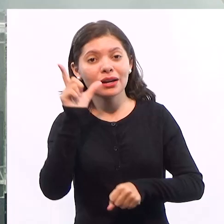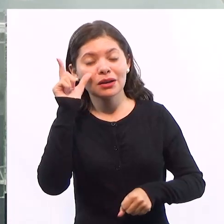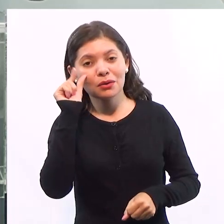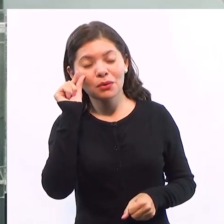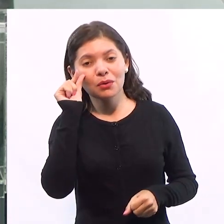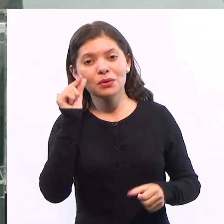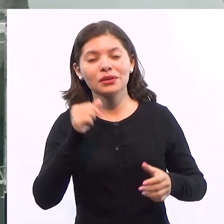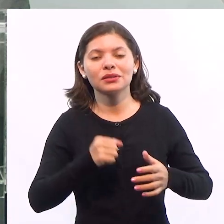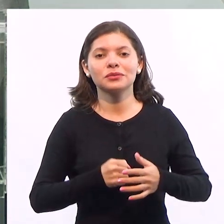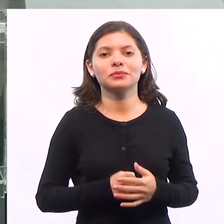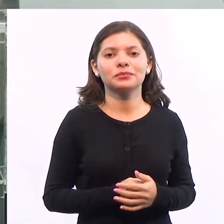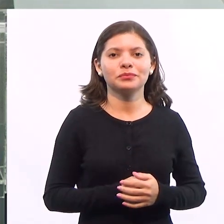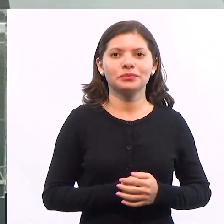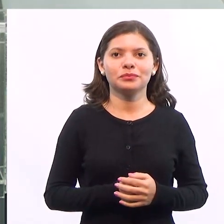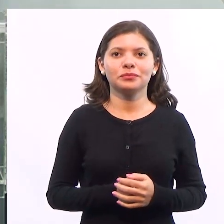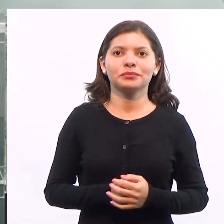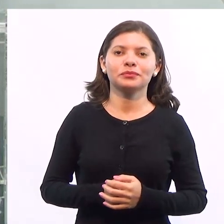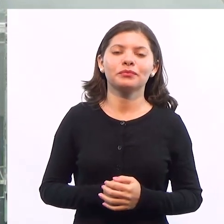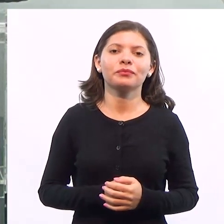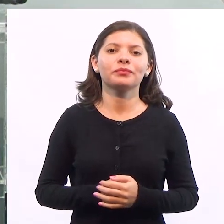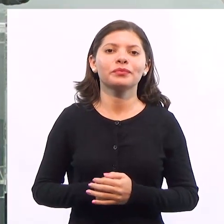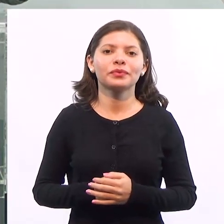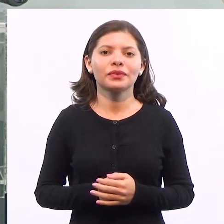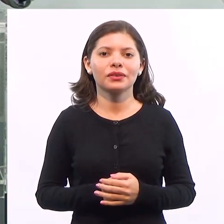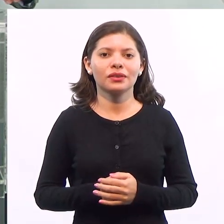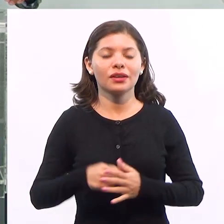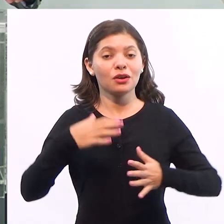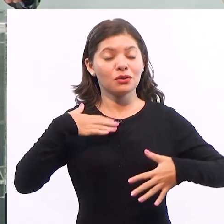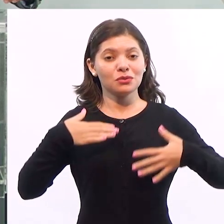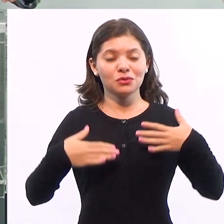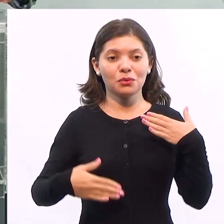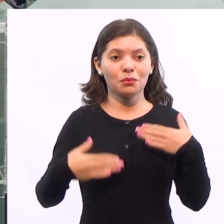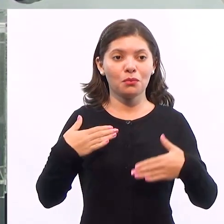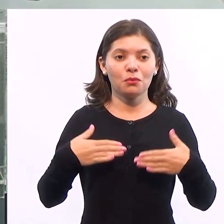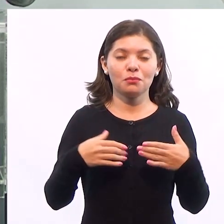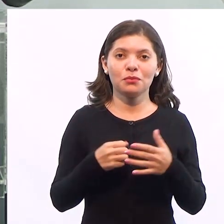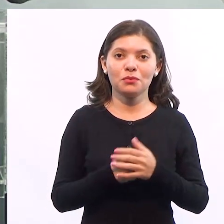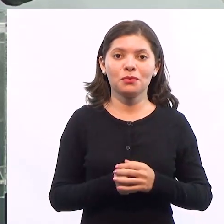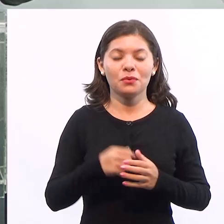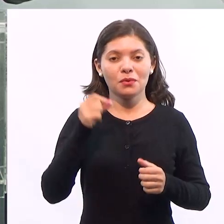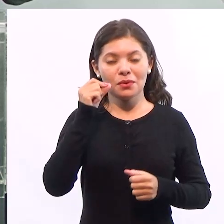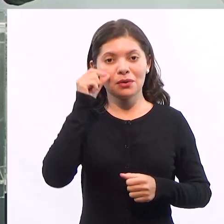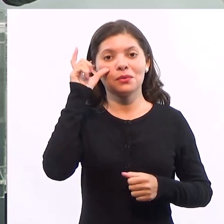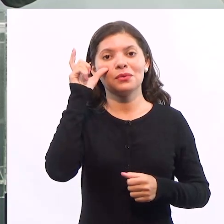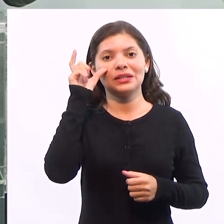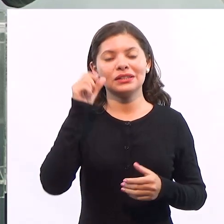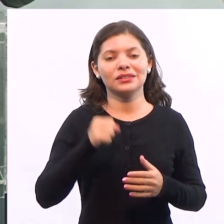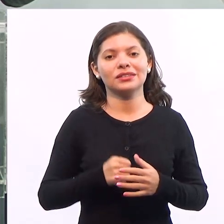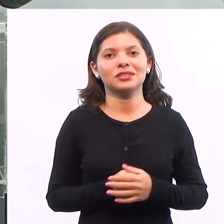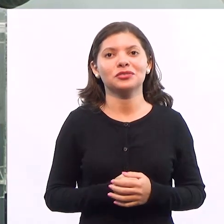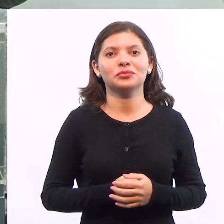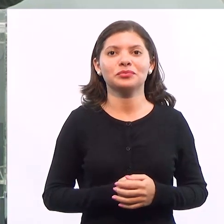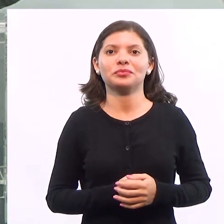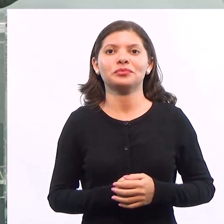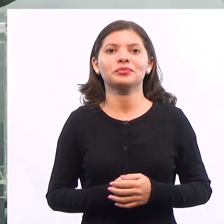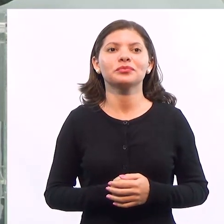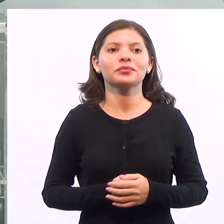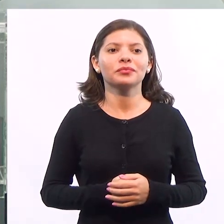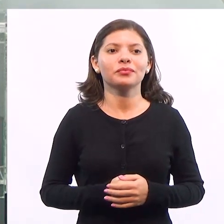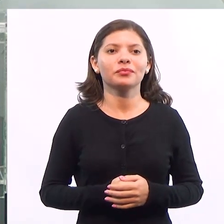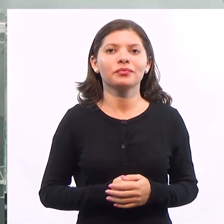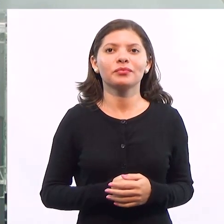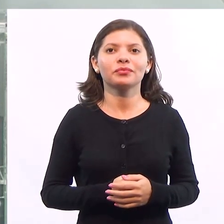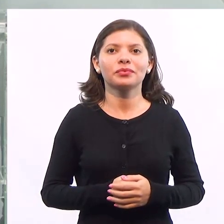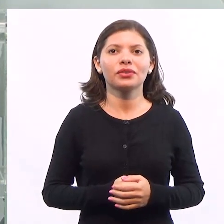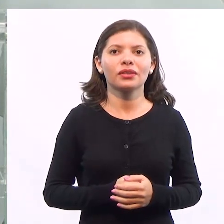lá, descansa, dá uma pausa, corre lá, faz uns 10 polichinelo aí. Eu quero ver se o corpo não ficar esperto rapidinho, tá bom? Corre